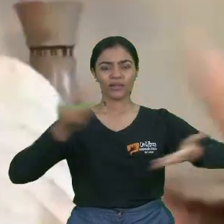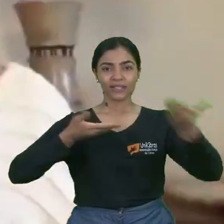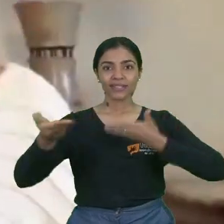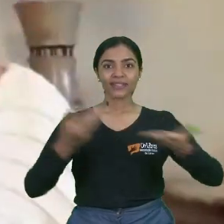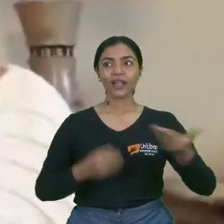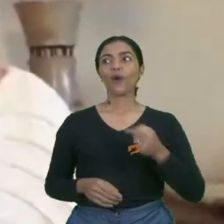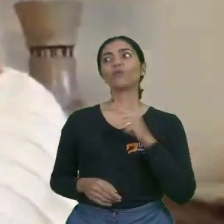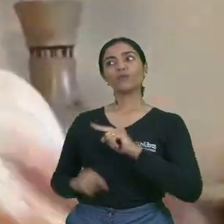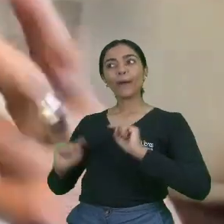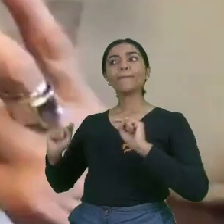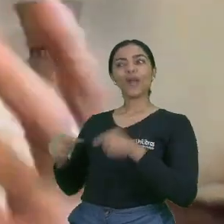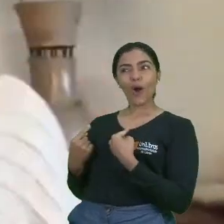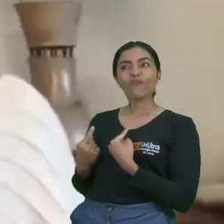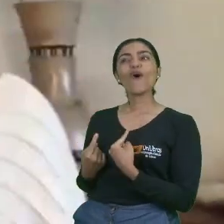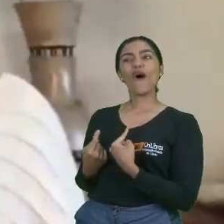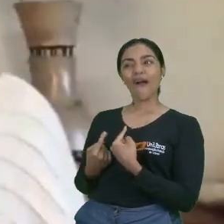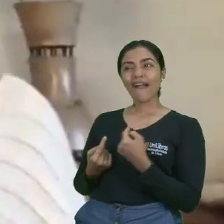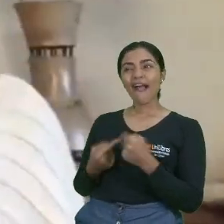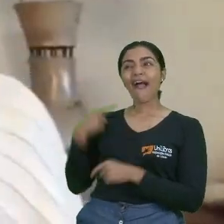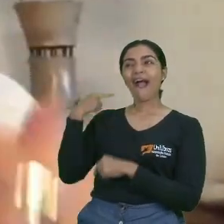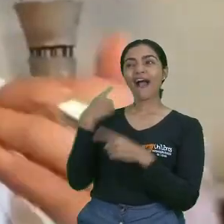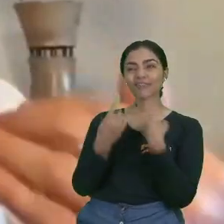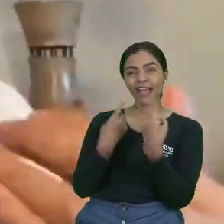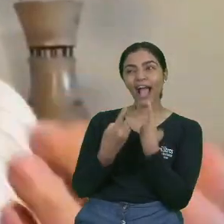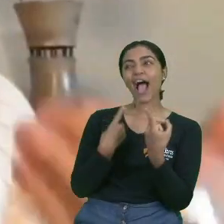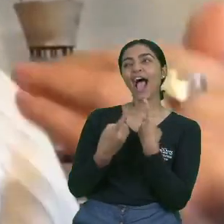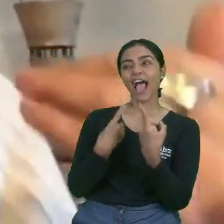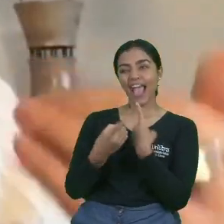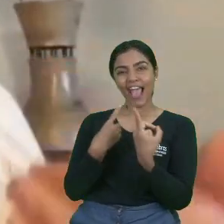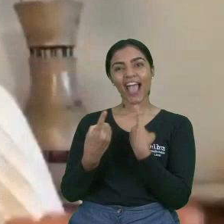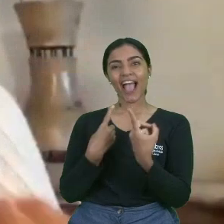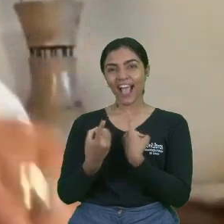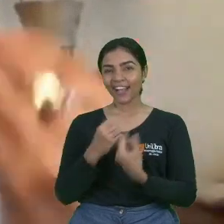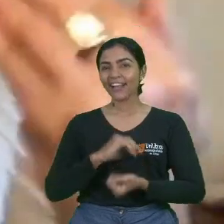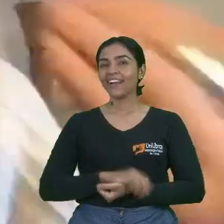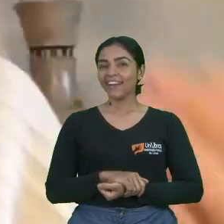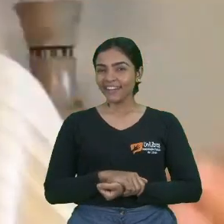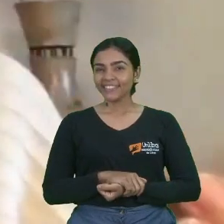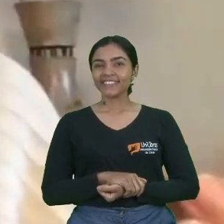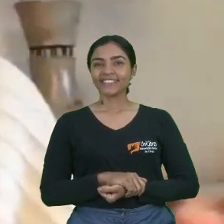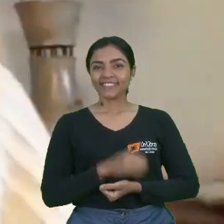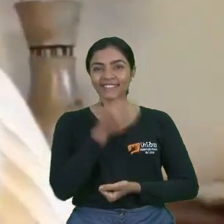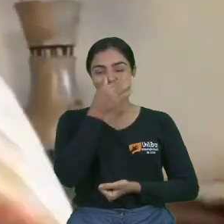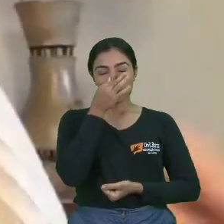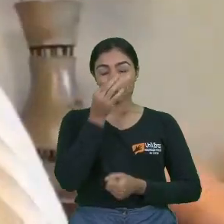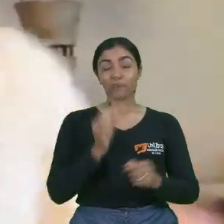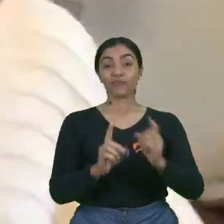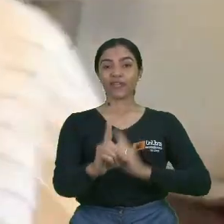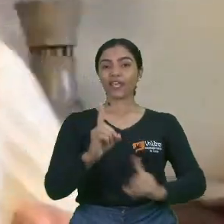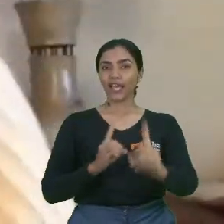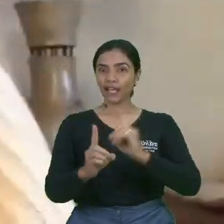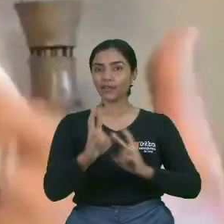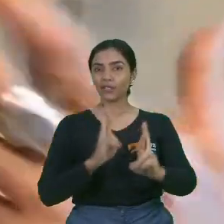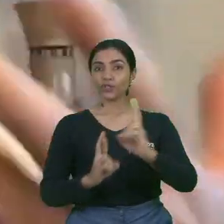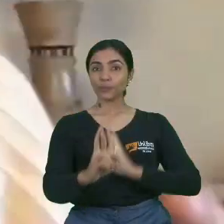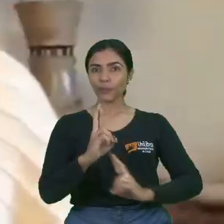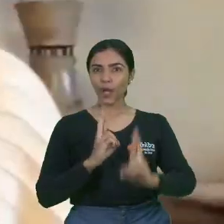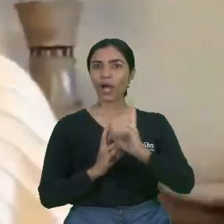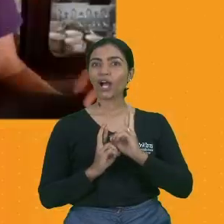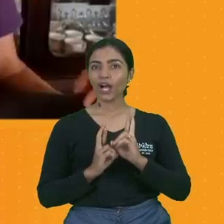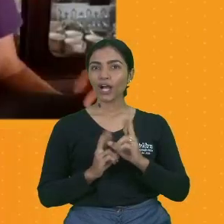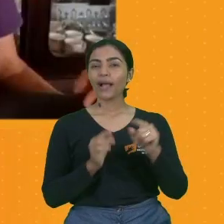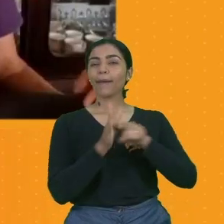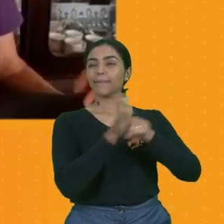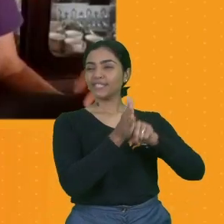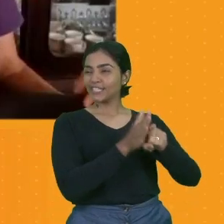está nos convocando para um diálogo e para é o retorno em termos das